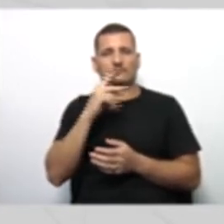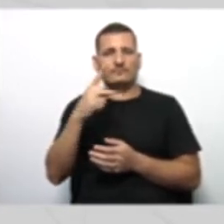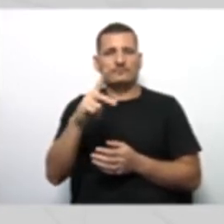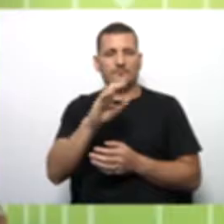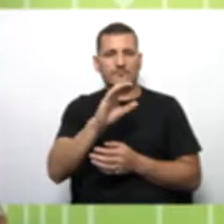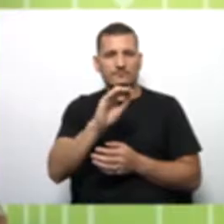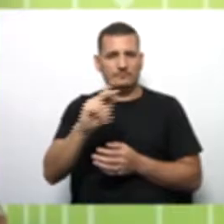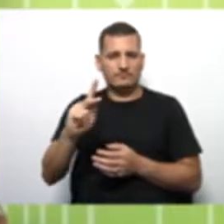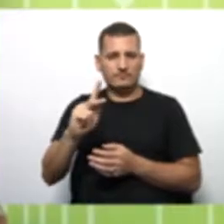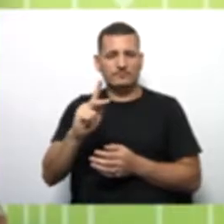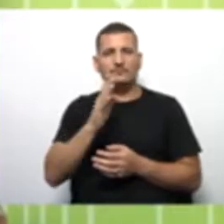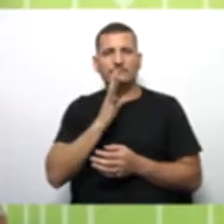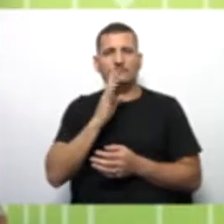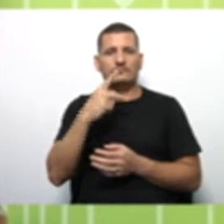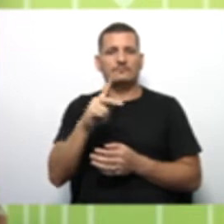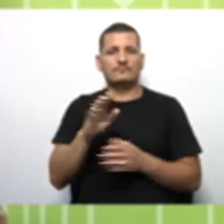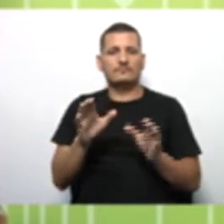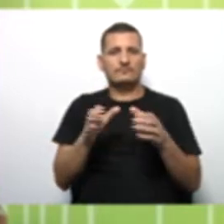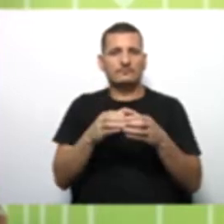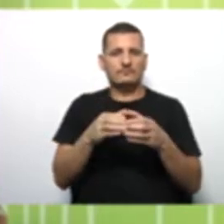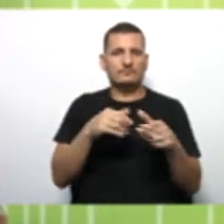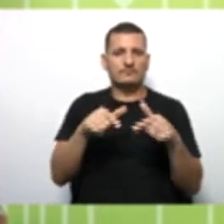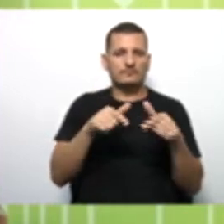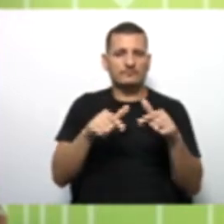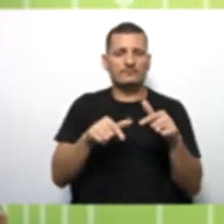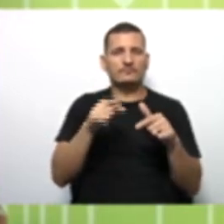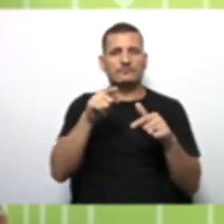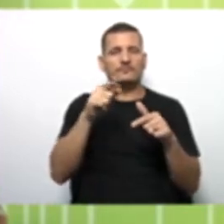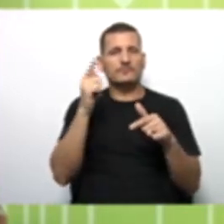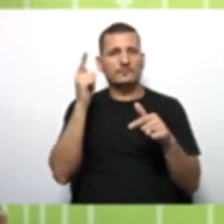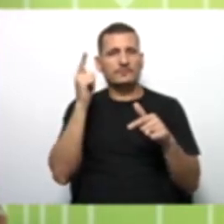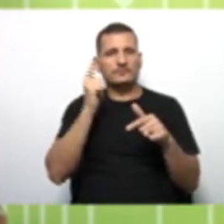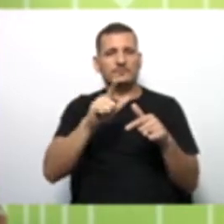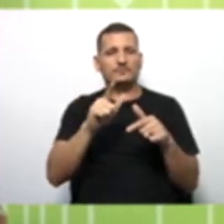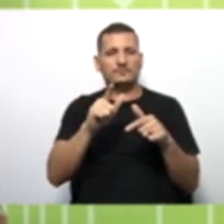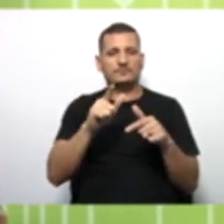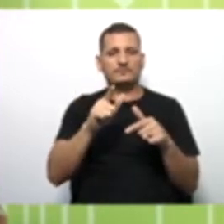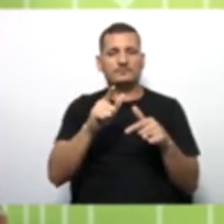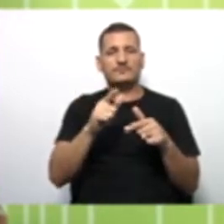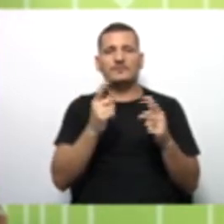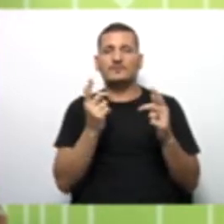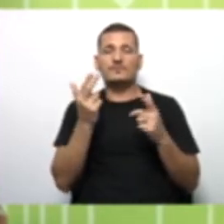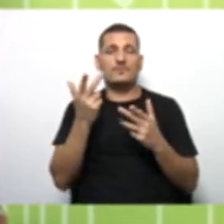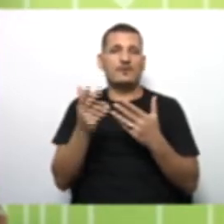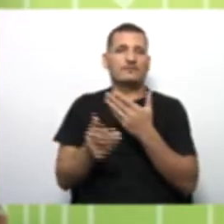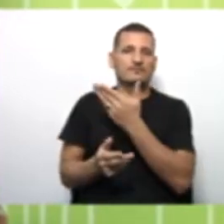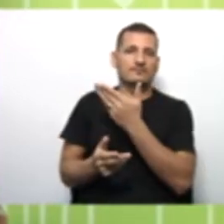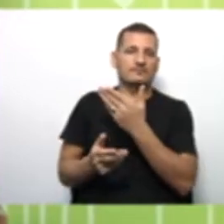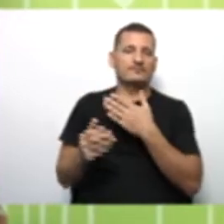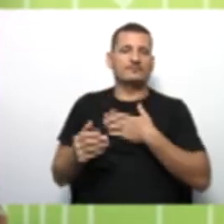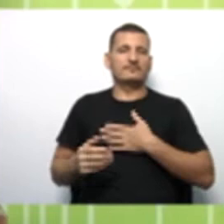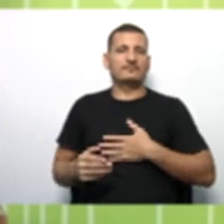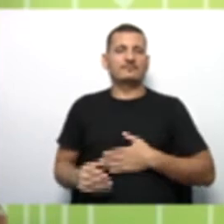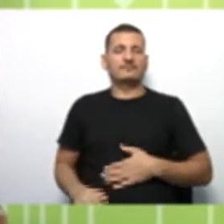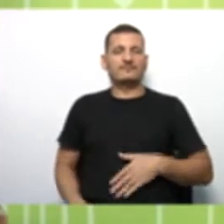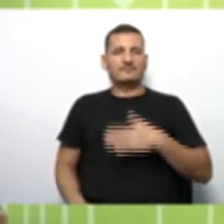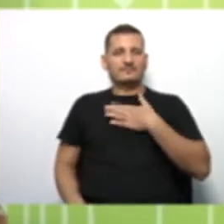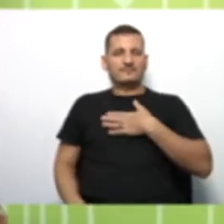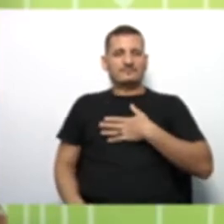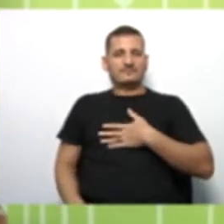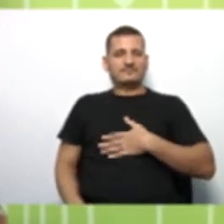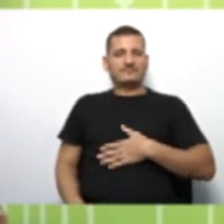que conhece a sua equipe de trabalho, você consegue ficar que nem essa pessoa aí nessa imagem, essa figura que a gente trouxe, na